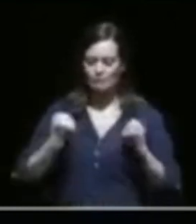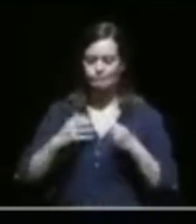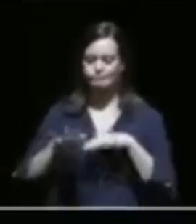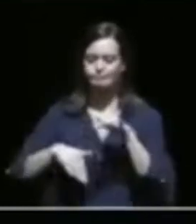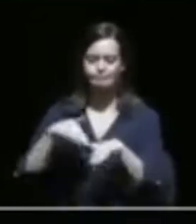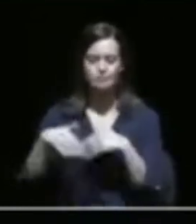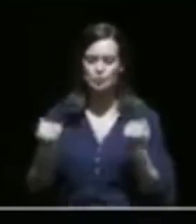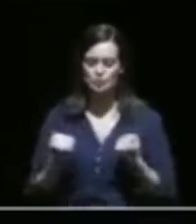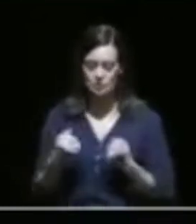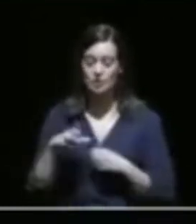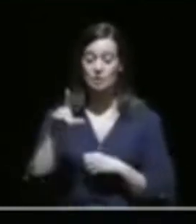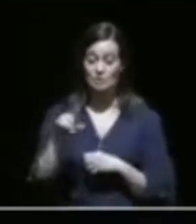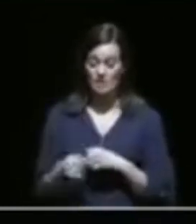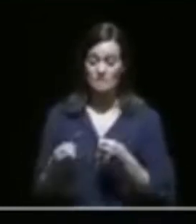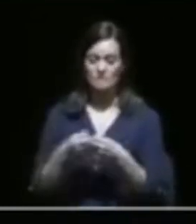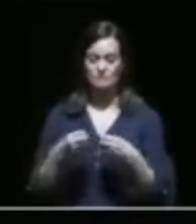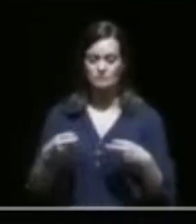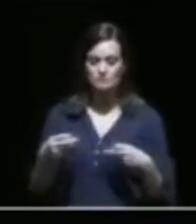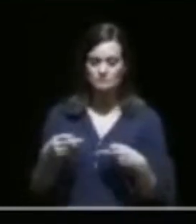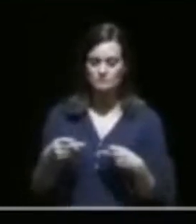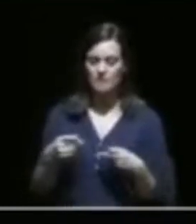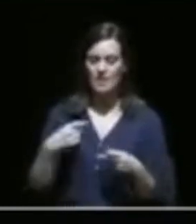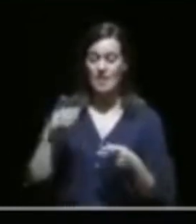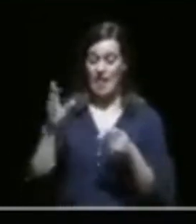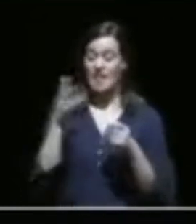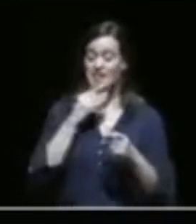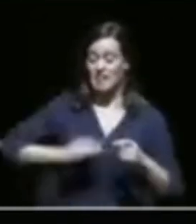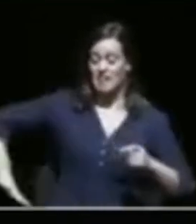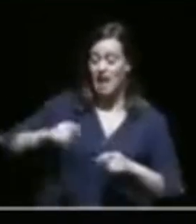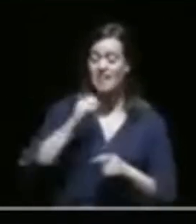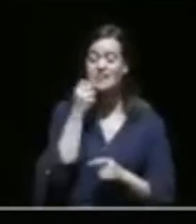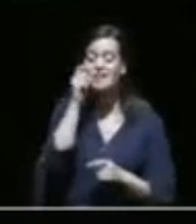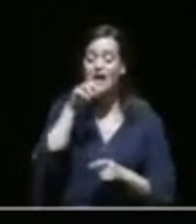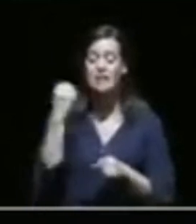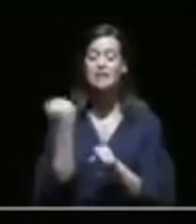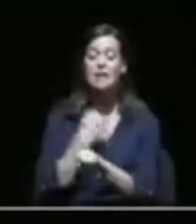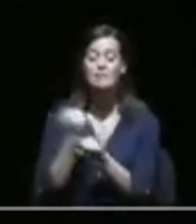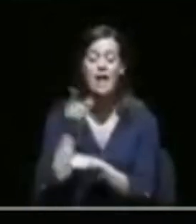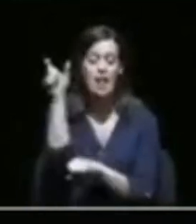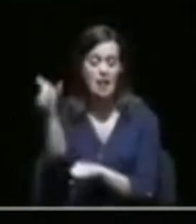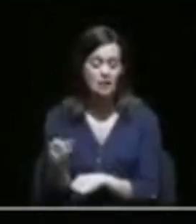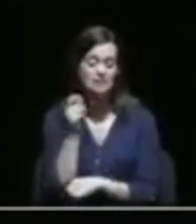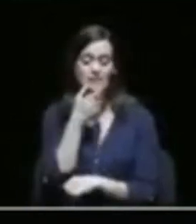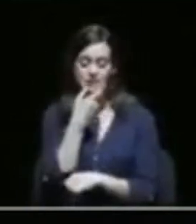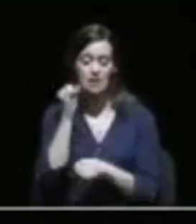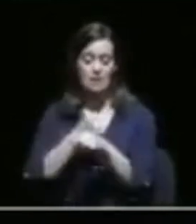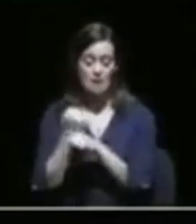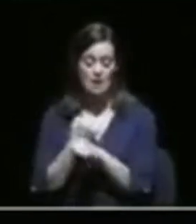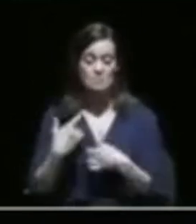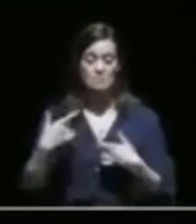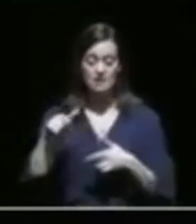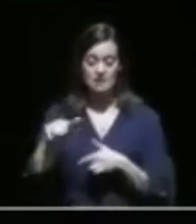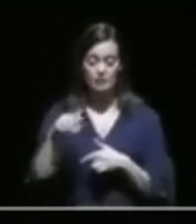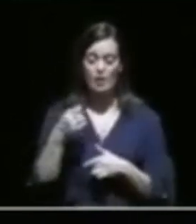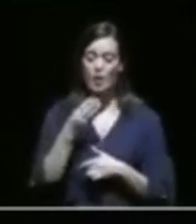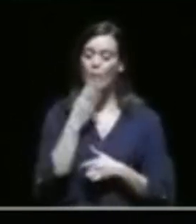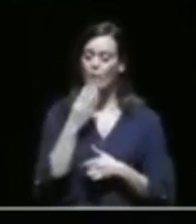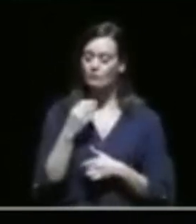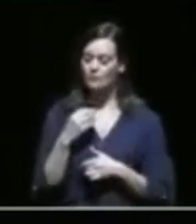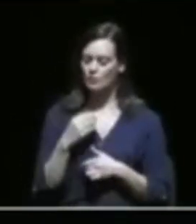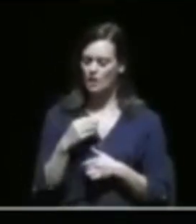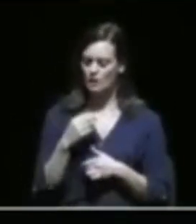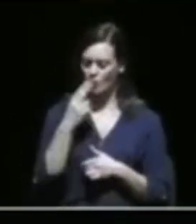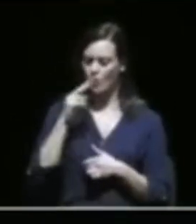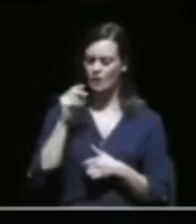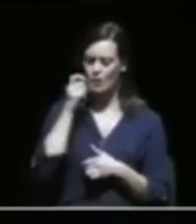e a sua própria terra. A frase, a terra é de quem a trabalha, é só para alguns, pois esta foi negada aos ucranianos. Tudo o que eles